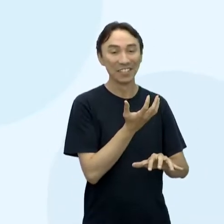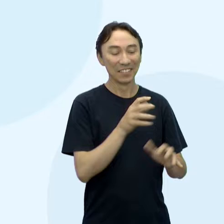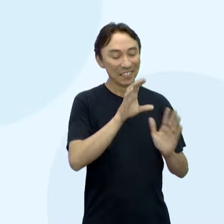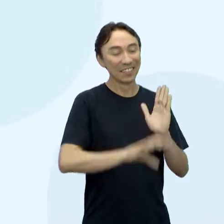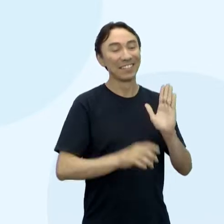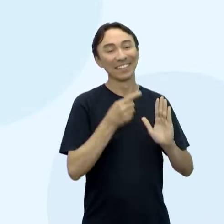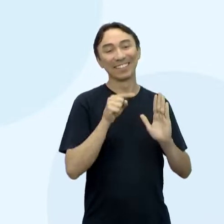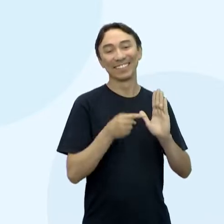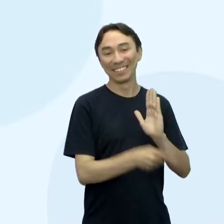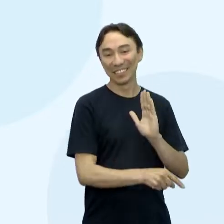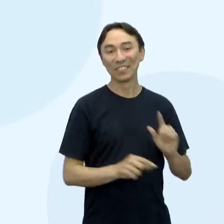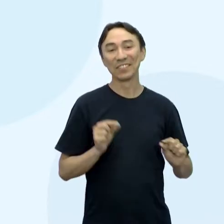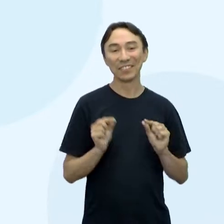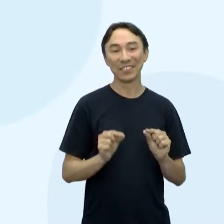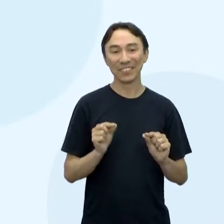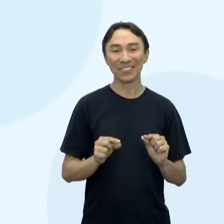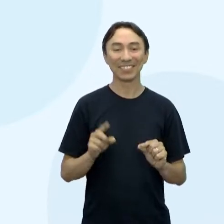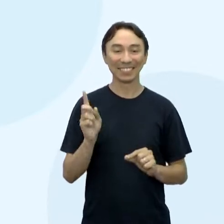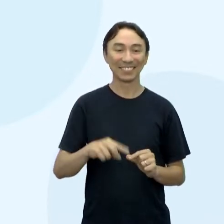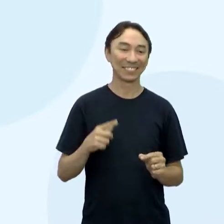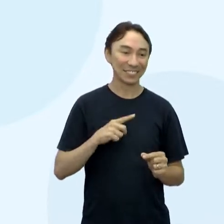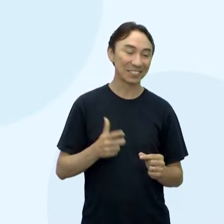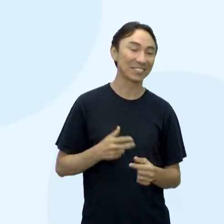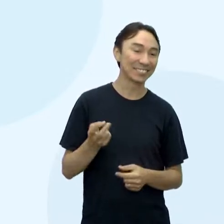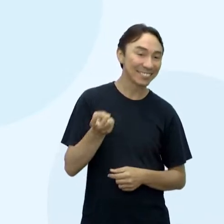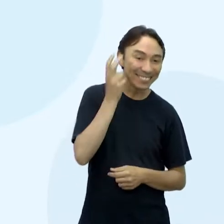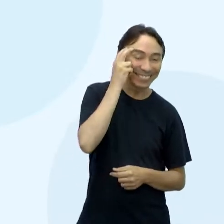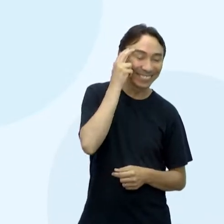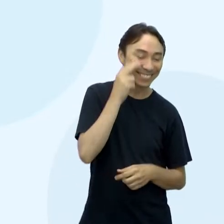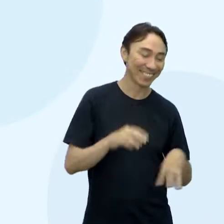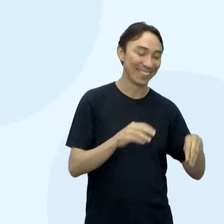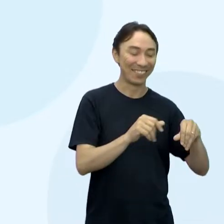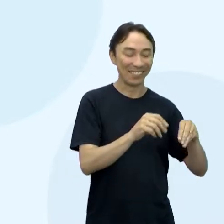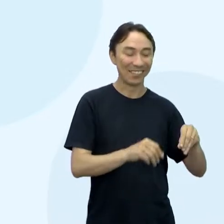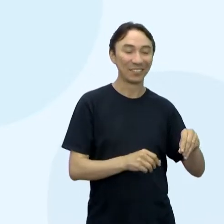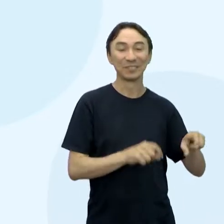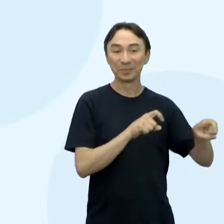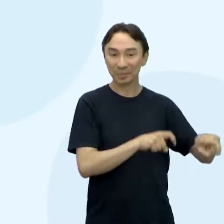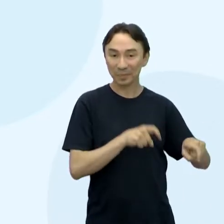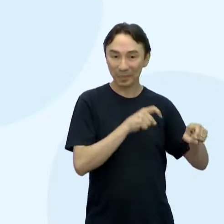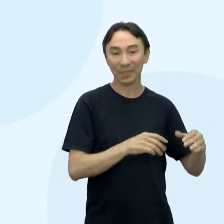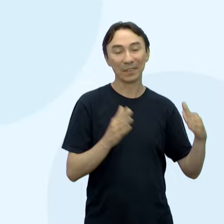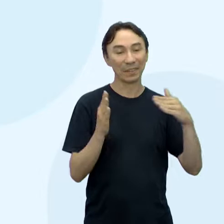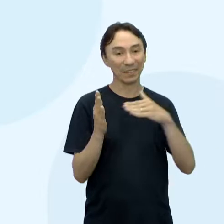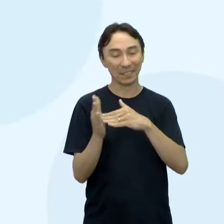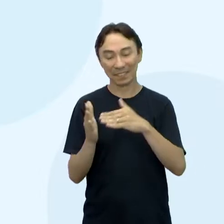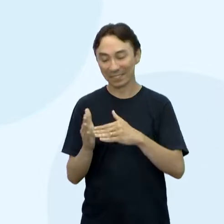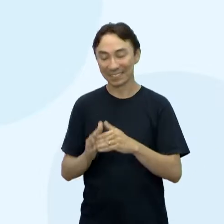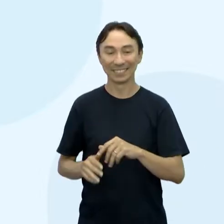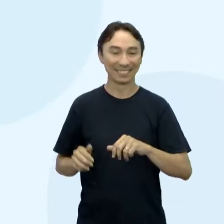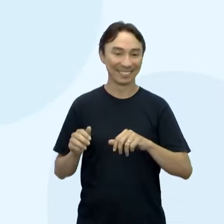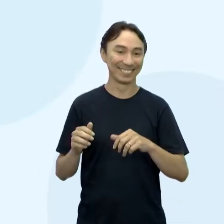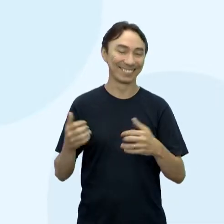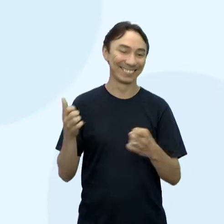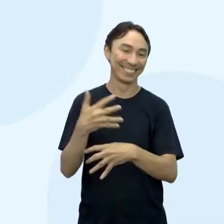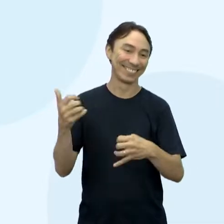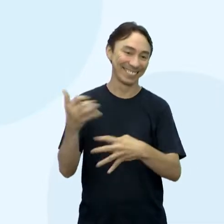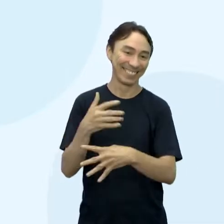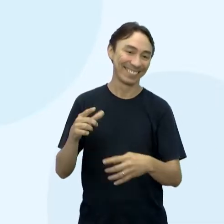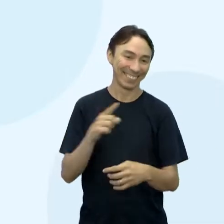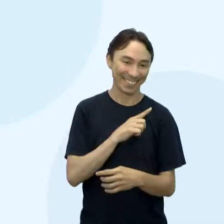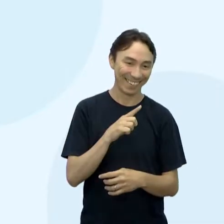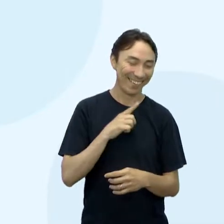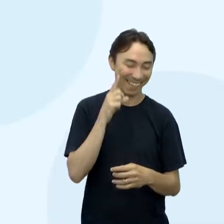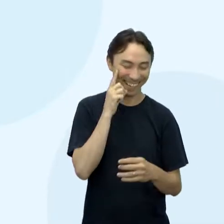ó. Cultura do solo do campo à cidade. Qual que é a unidade curricular? Tá aí, a ação humana e suas consequências. A componente tá aí,